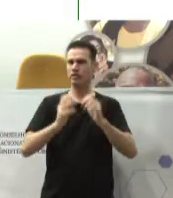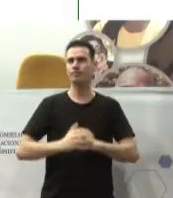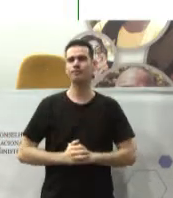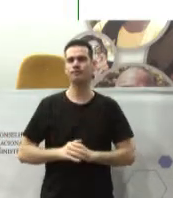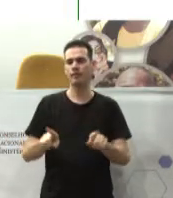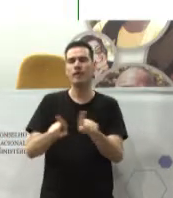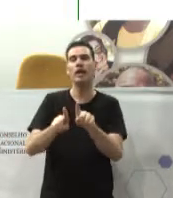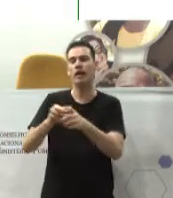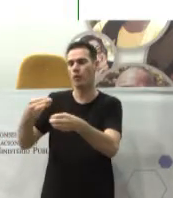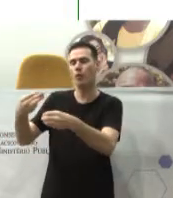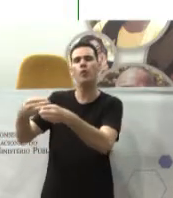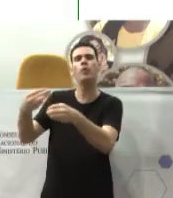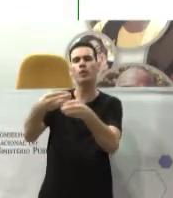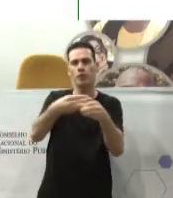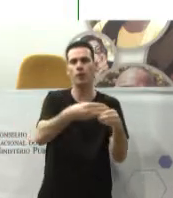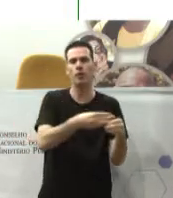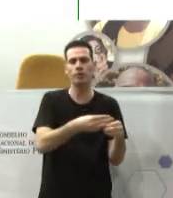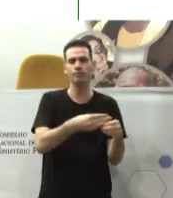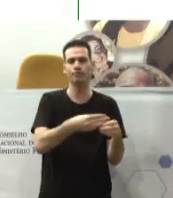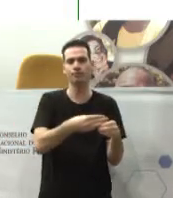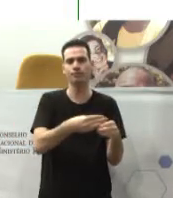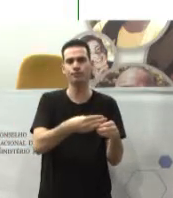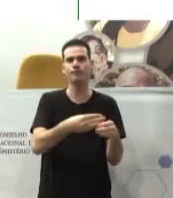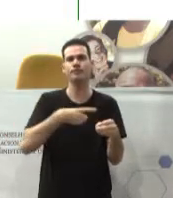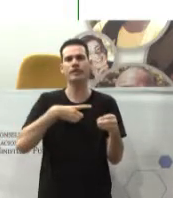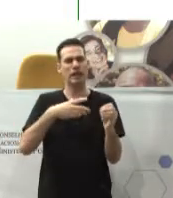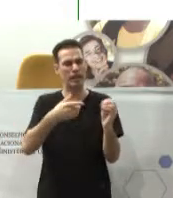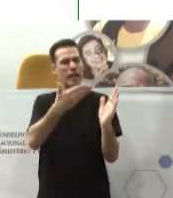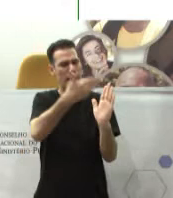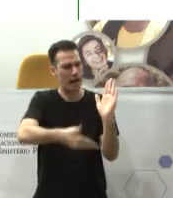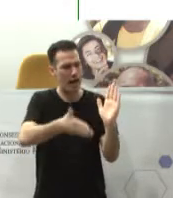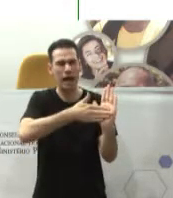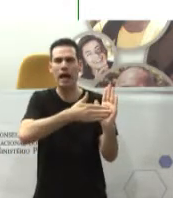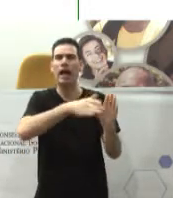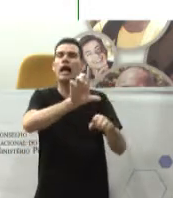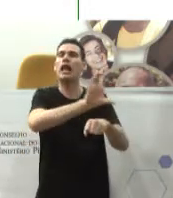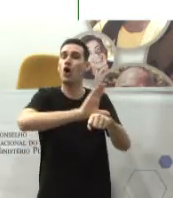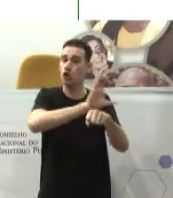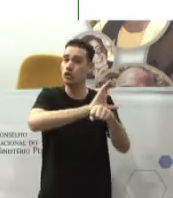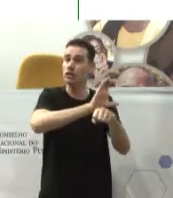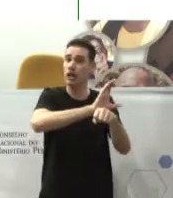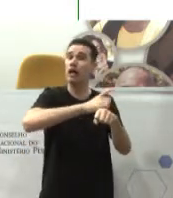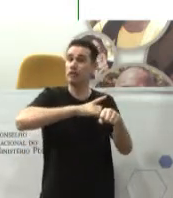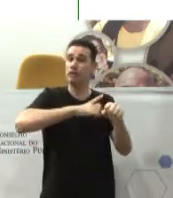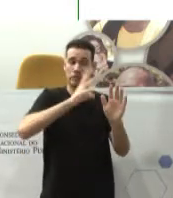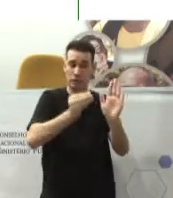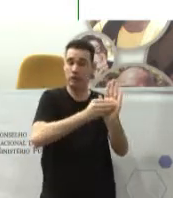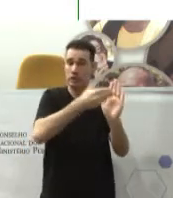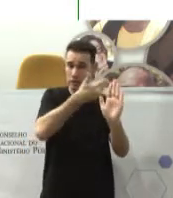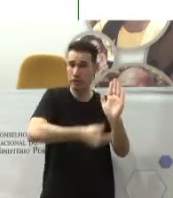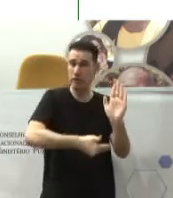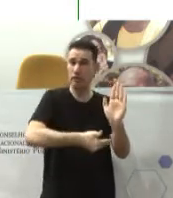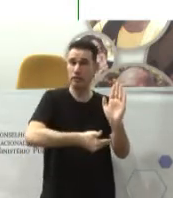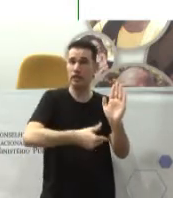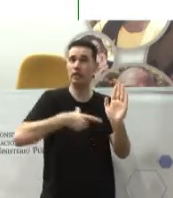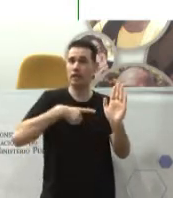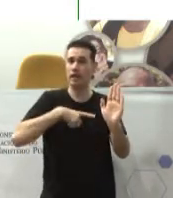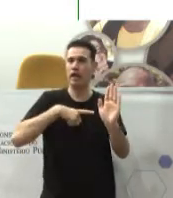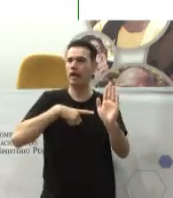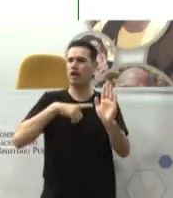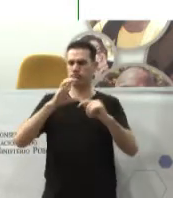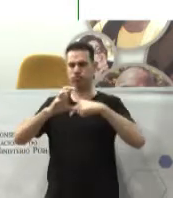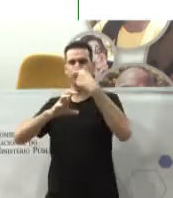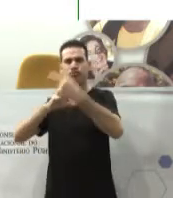Os municípios como prestadores, está na Constituição também? Criarmos um acesso universal igualitário está